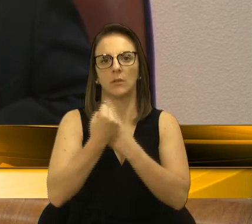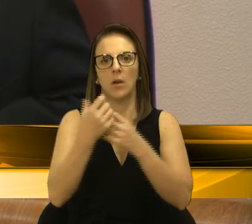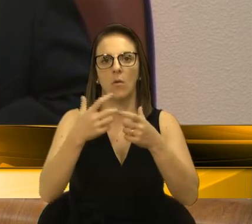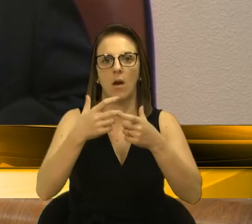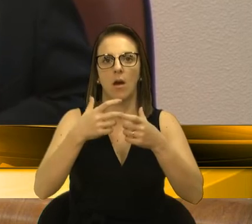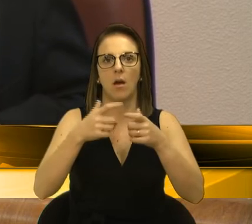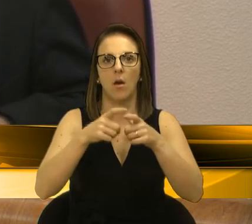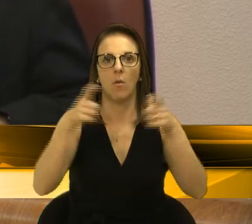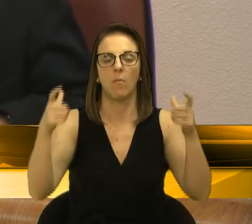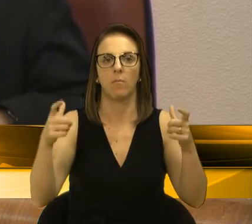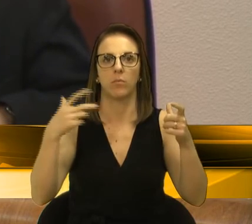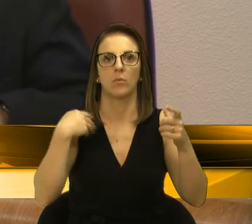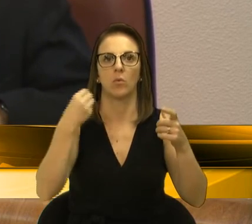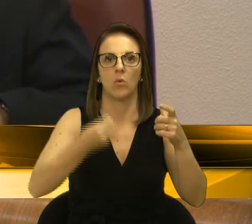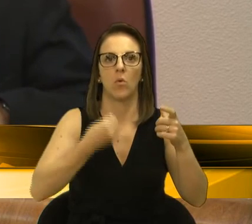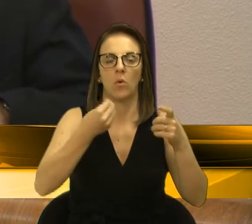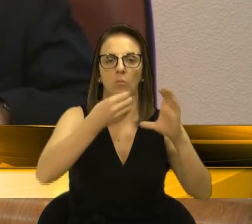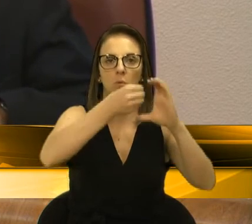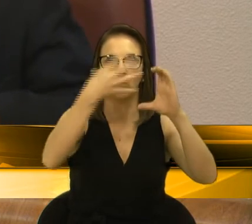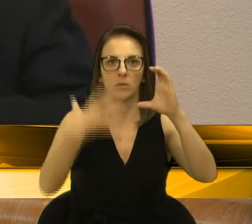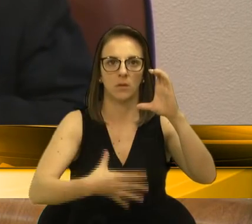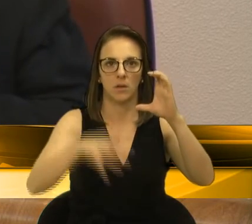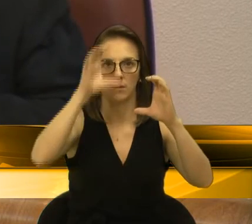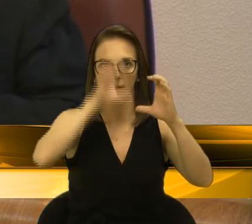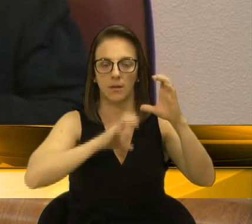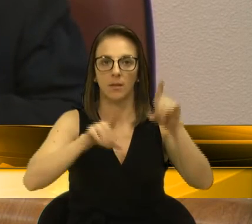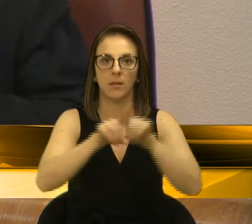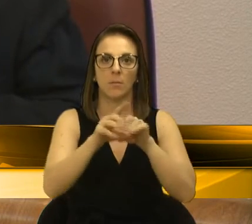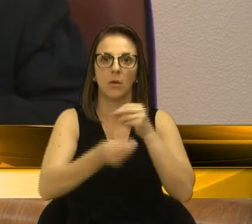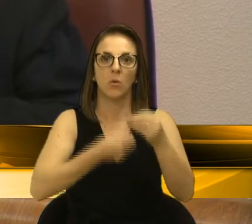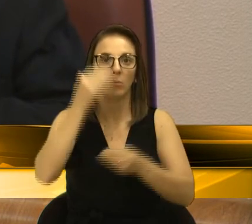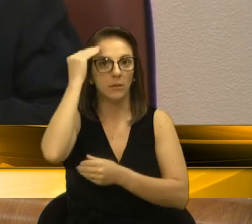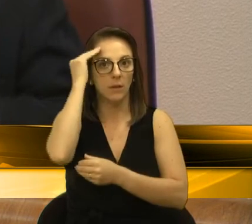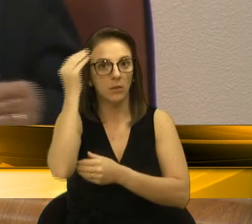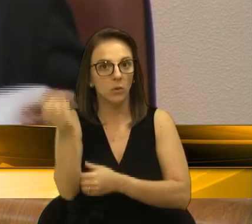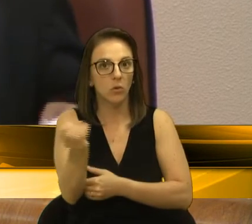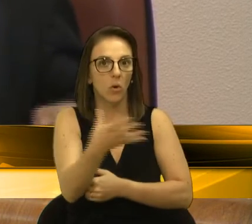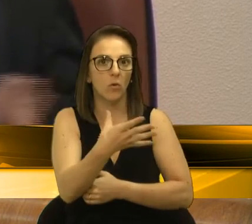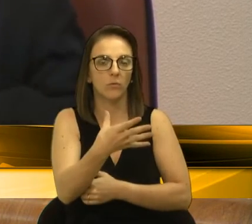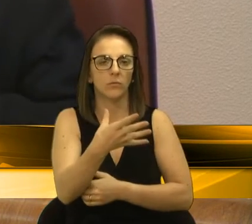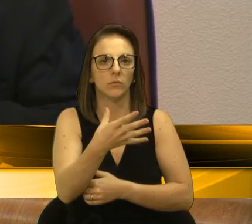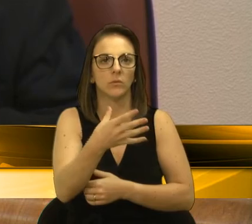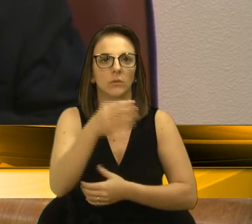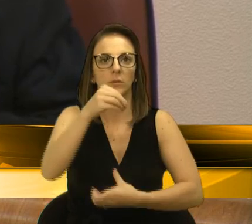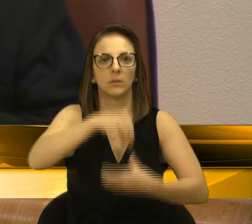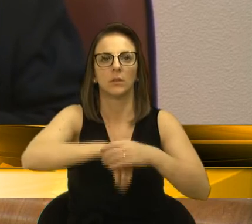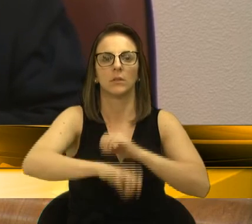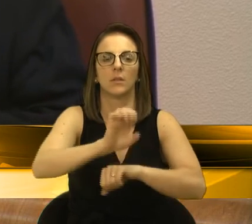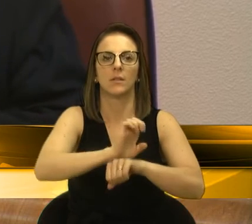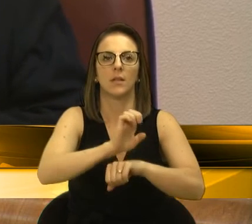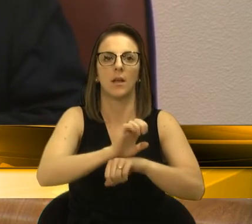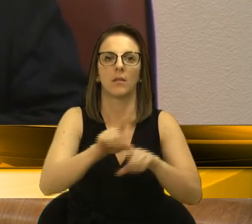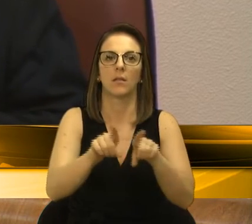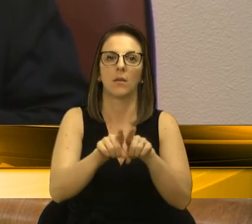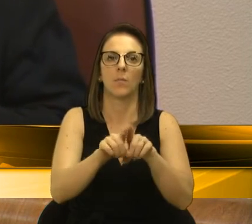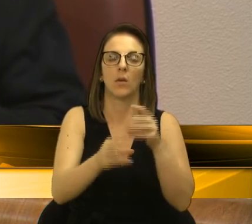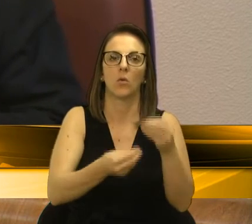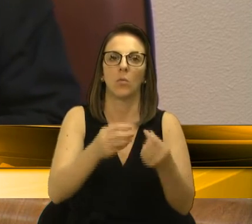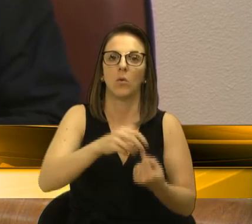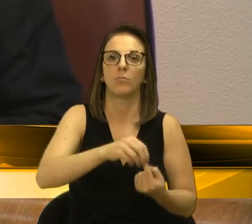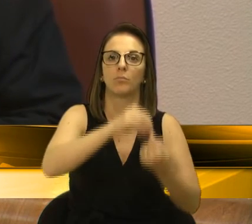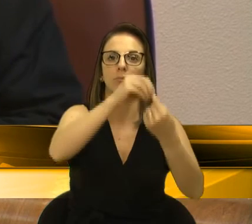cidadania e uma nova compreensão do caráter do Estado, remetendo à definição das prioridades nas